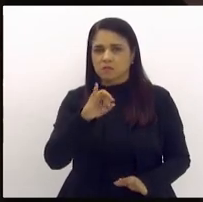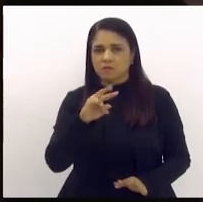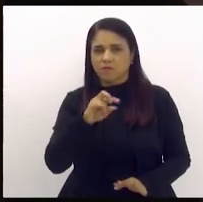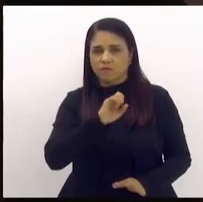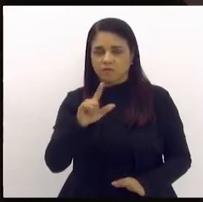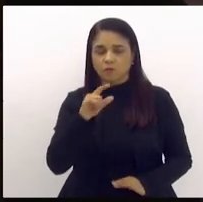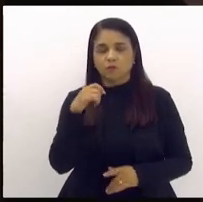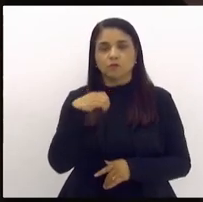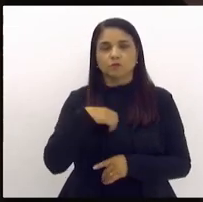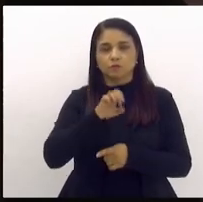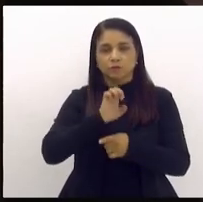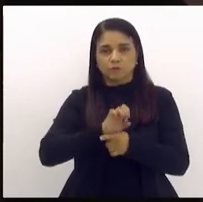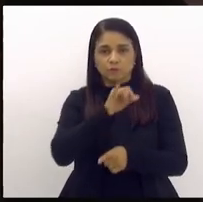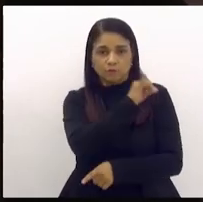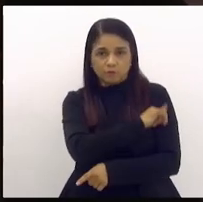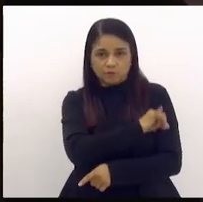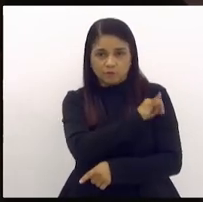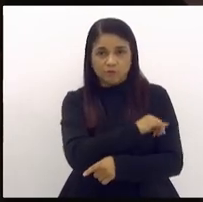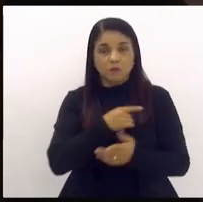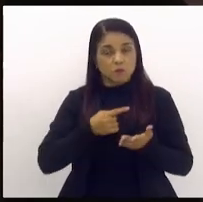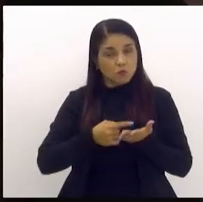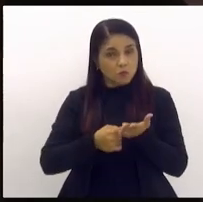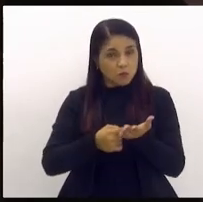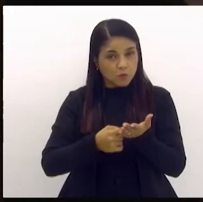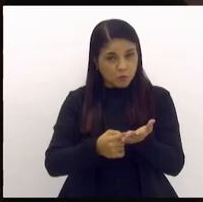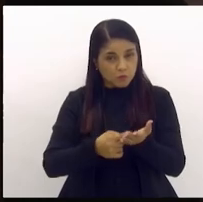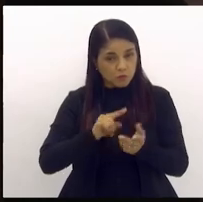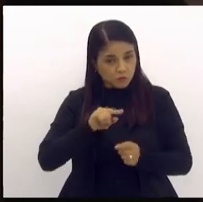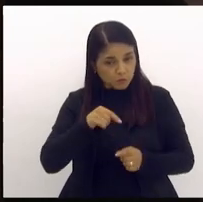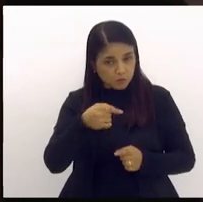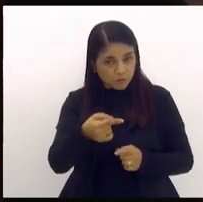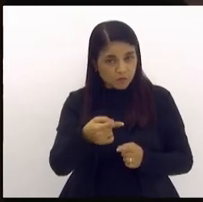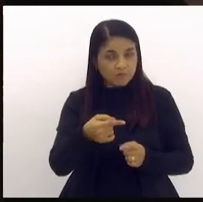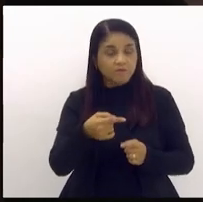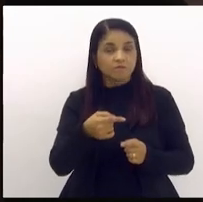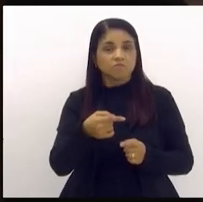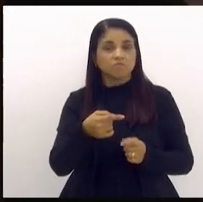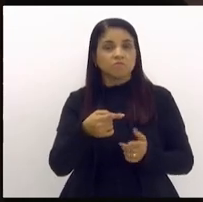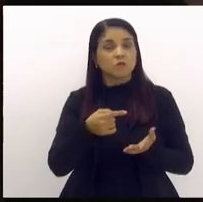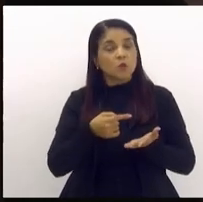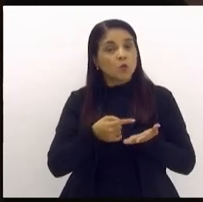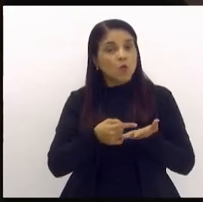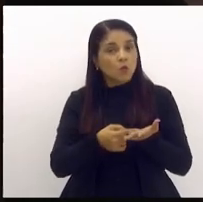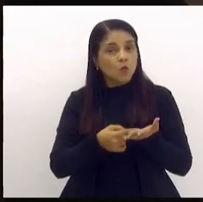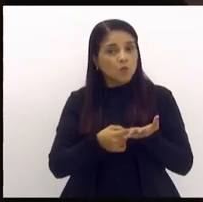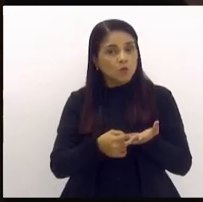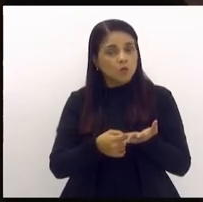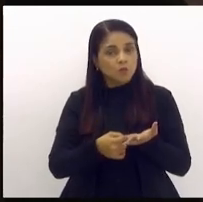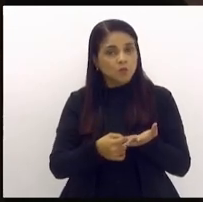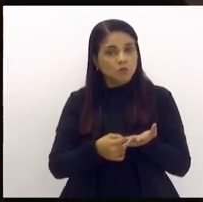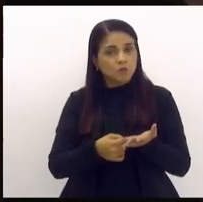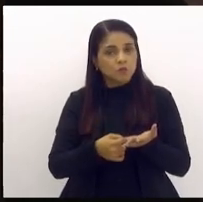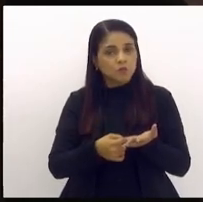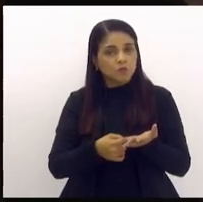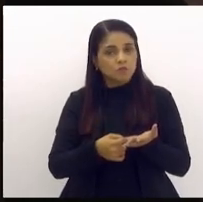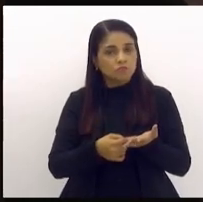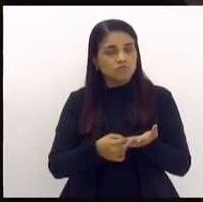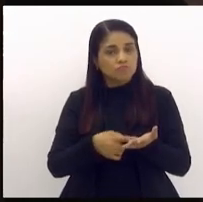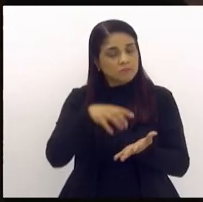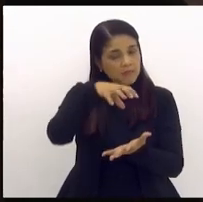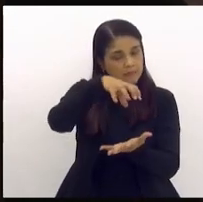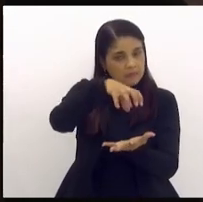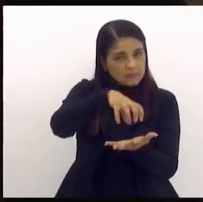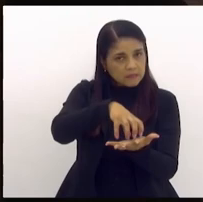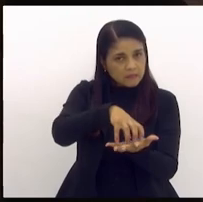do Rio de Janeiro. E após o compromisso oficial, tivemos um compromisso na sede